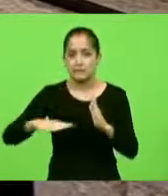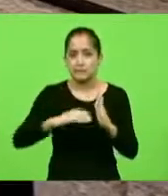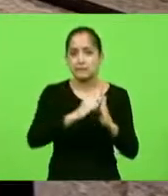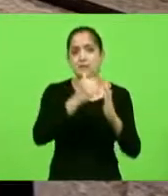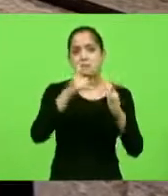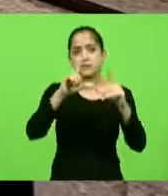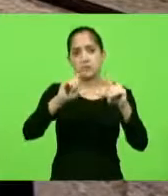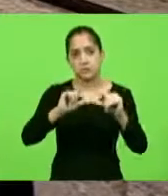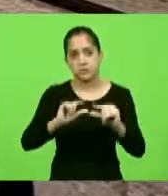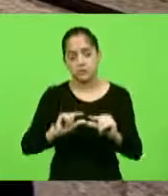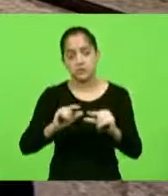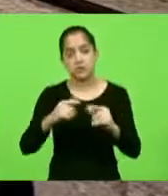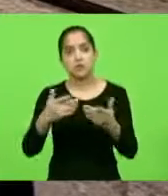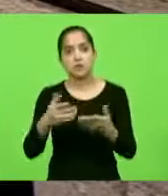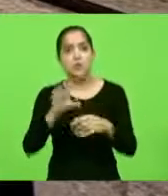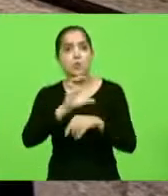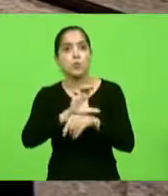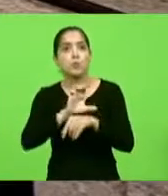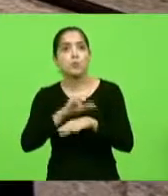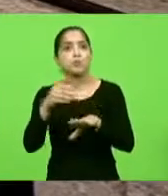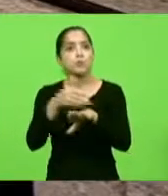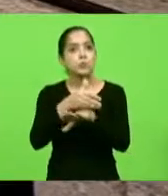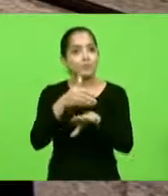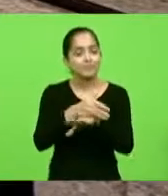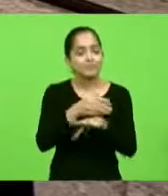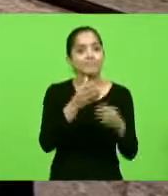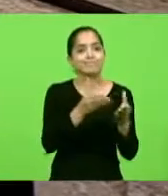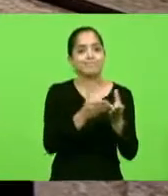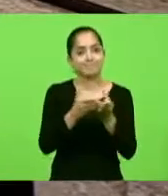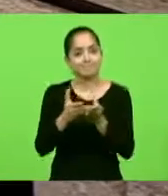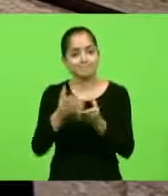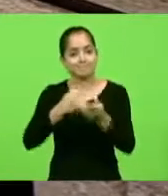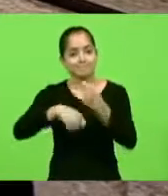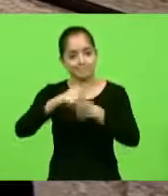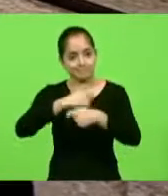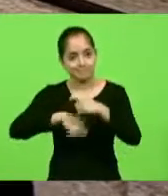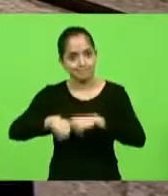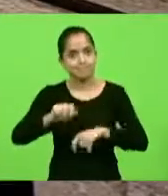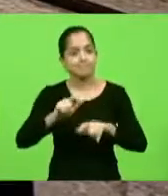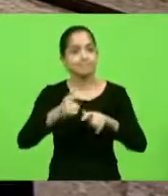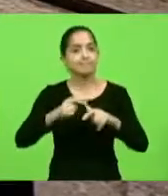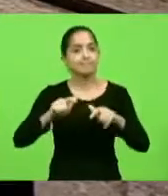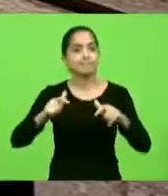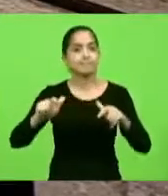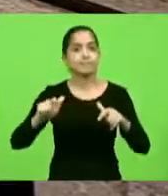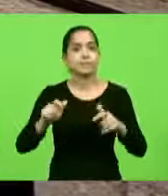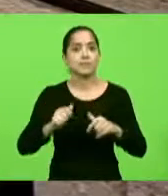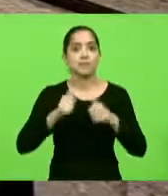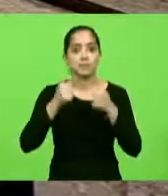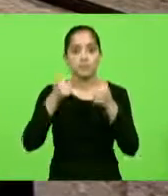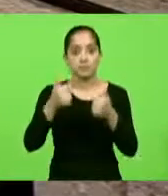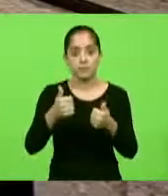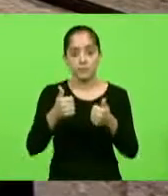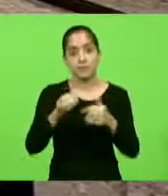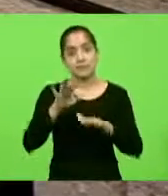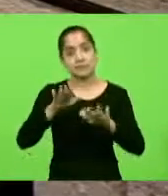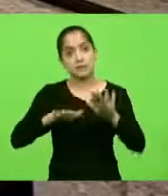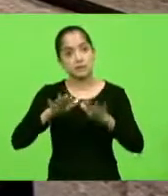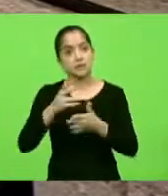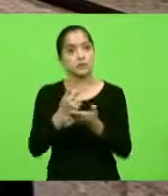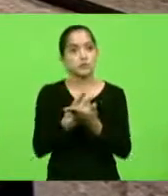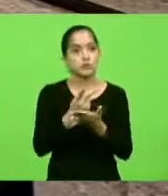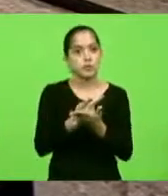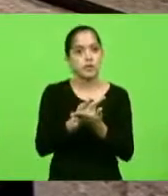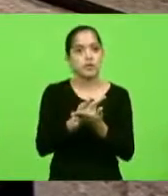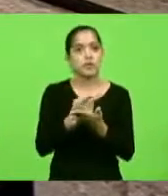nosso Estado tenha o acesso aos portos e a economia venha a crescer cada vez mais. Talvez um erro do governo federal